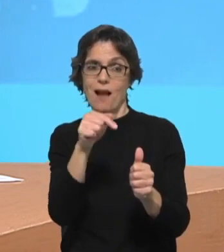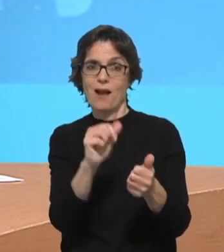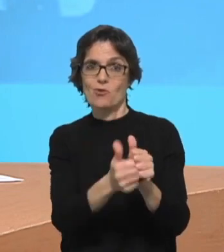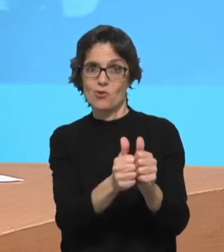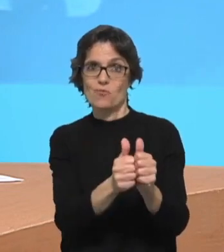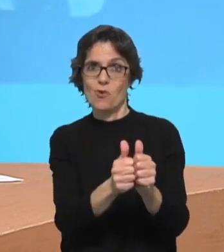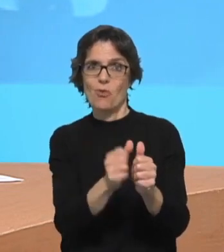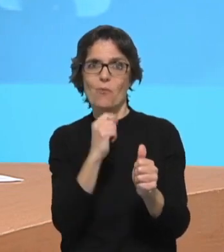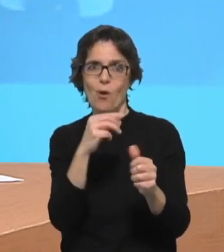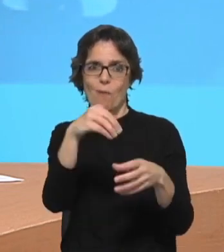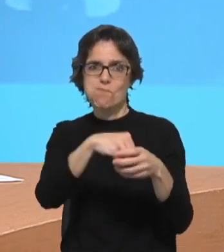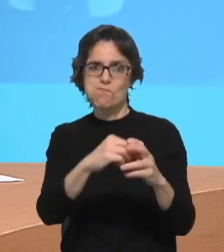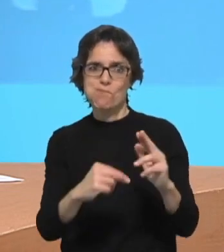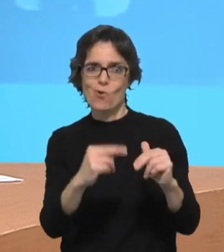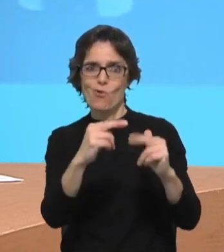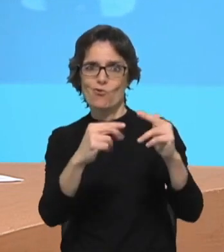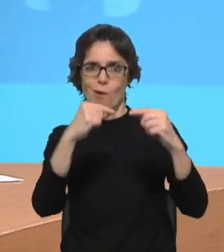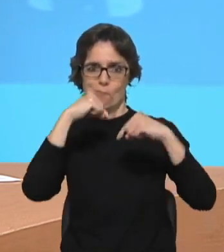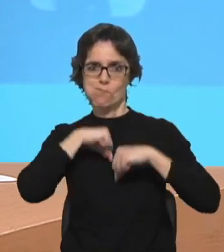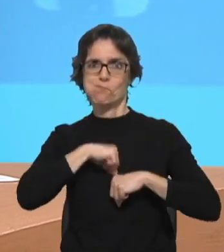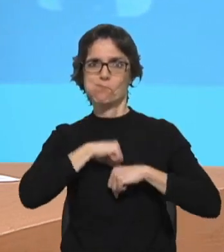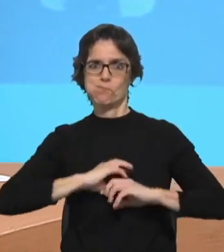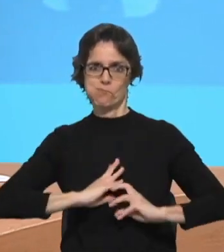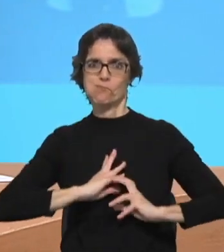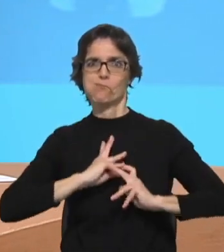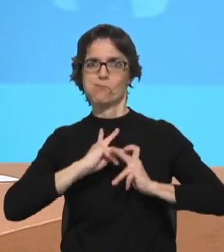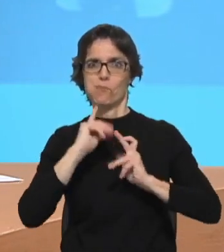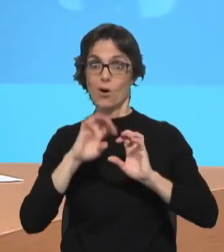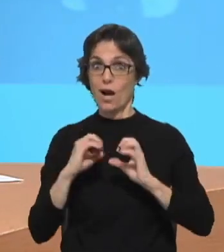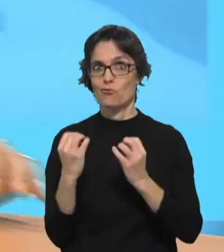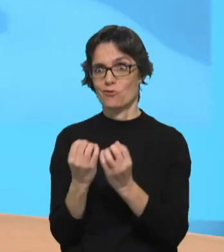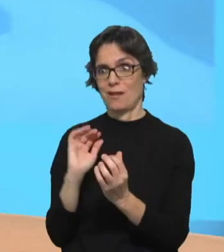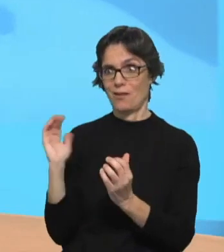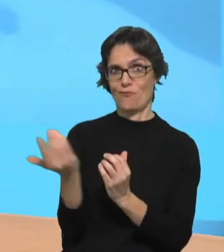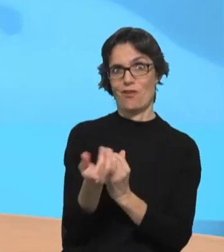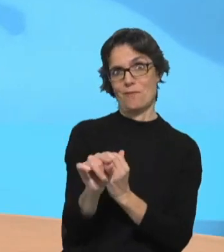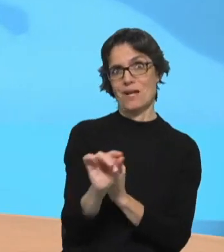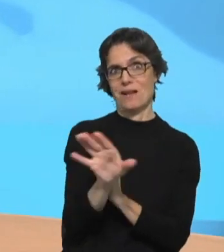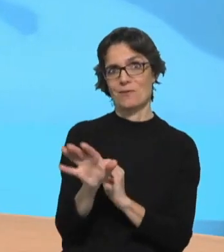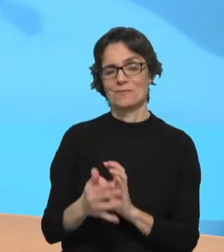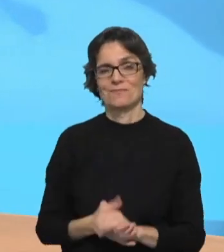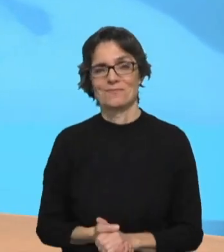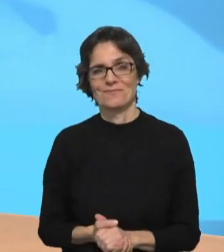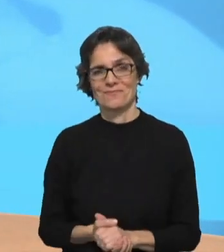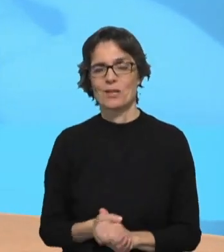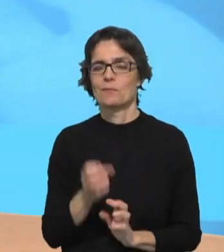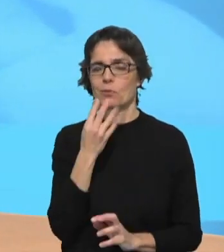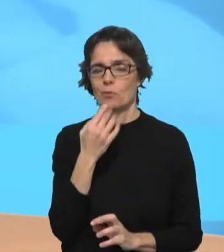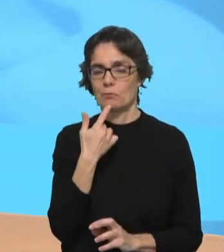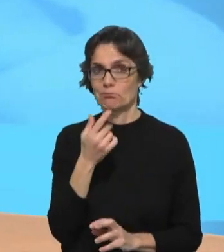facto, um lugar de construção de nós, das nossas relações, das nossas sociedades. Muito bem, livros que vale a pena visitar,